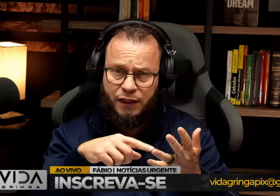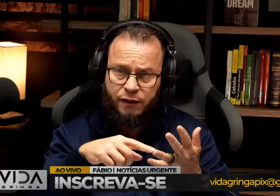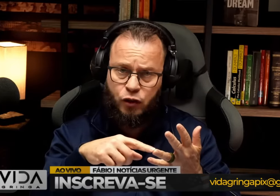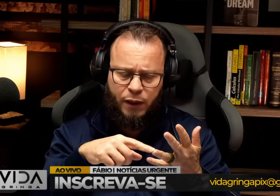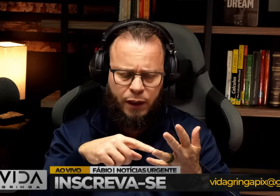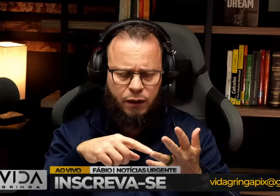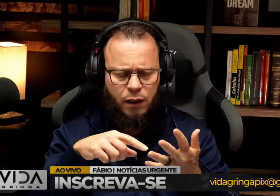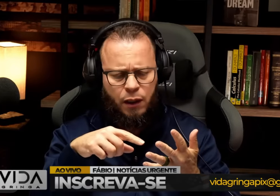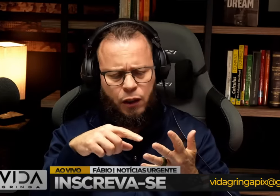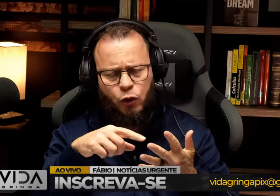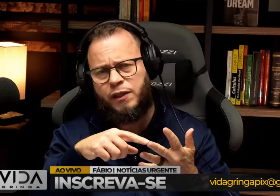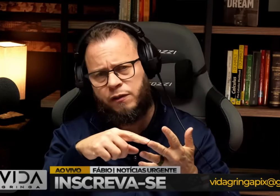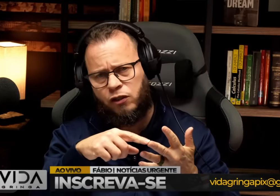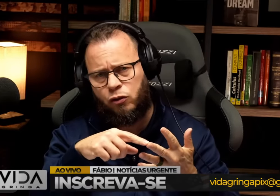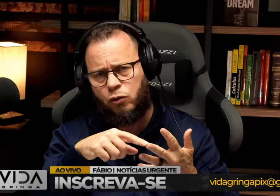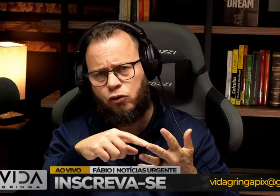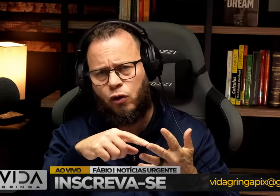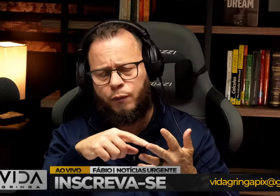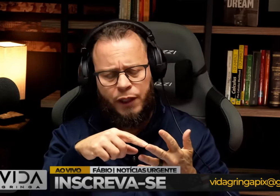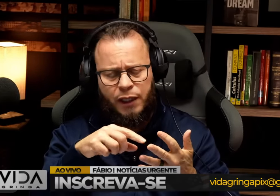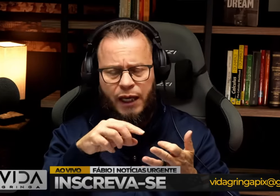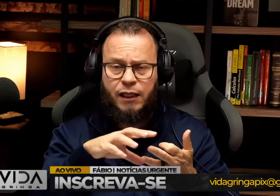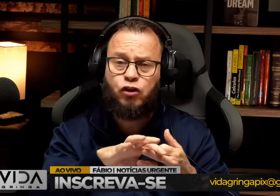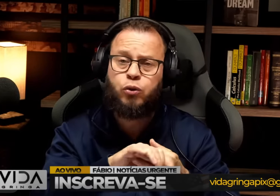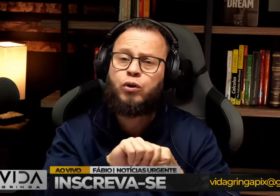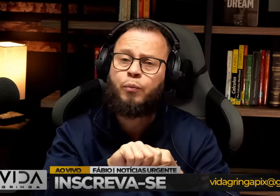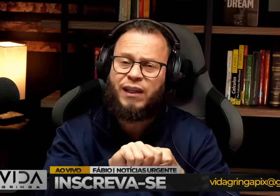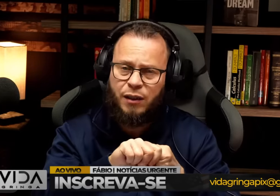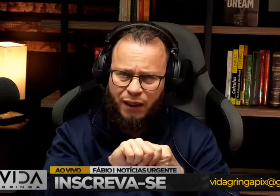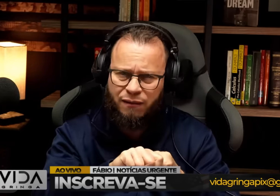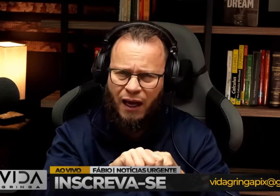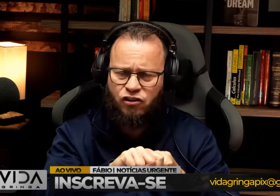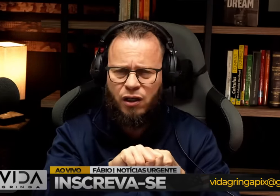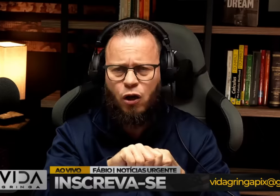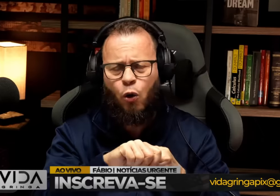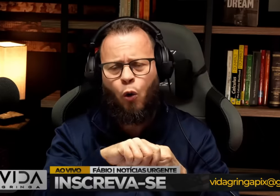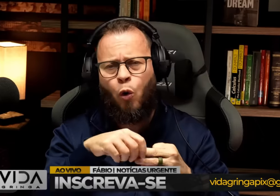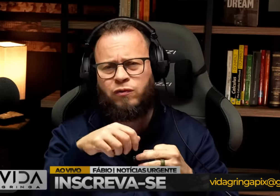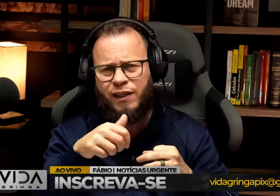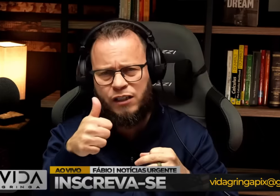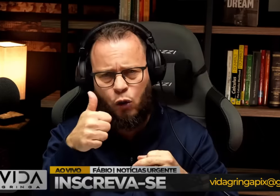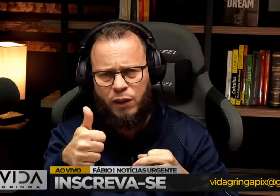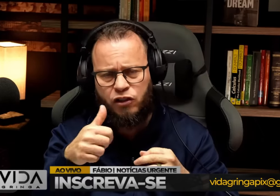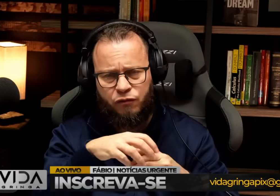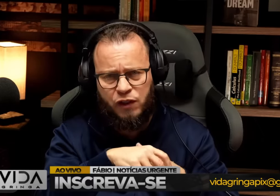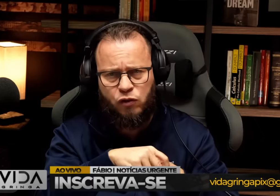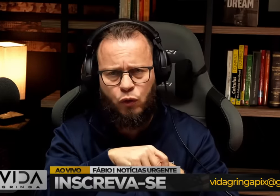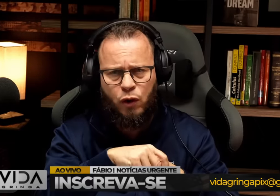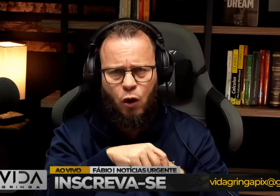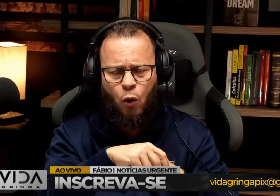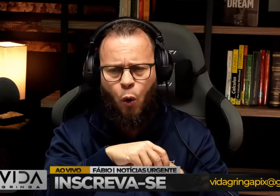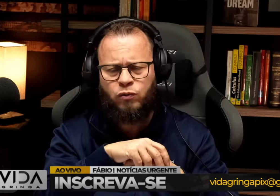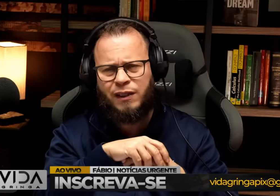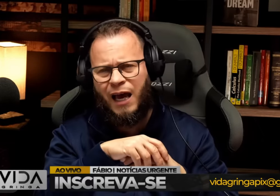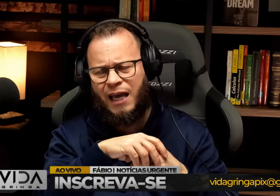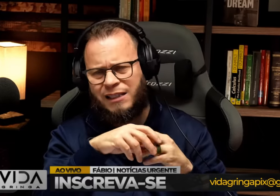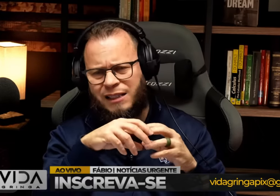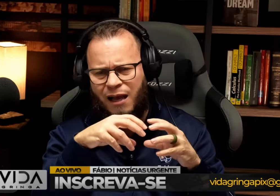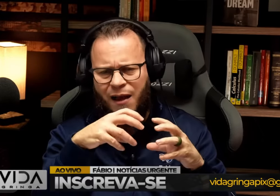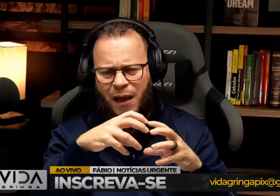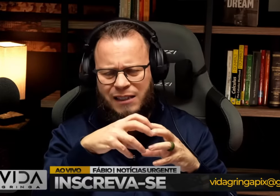o presidente Milei e o presidente Donald Trump, eles lutam pela liberdade contra esse coletivismo,